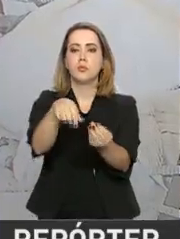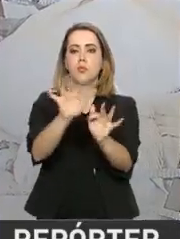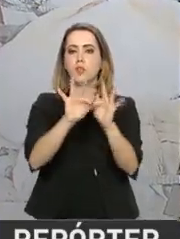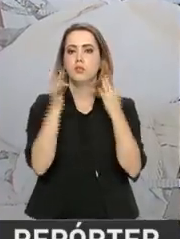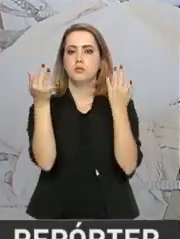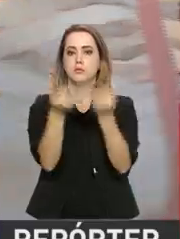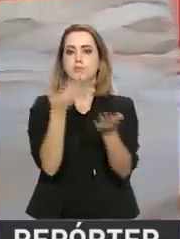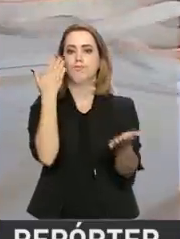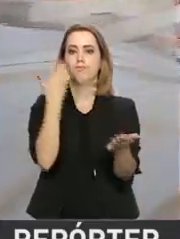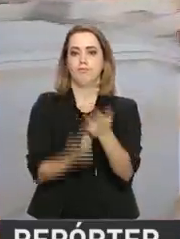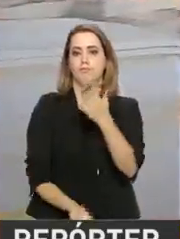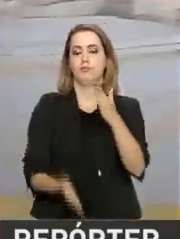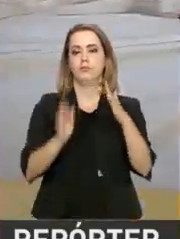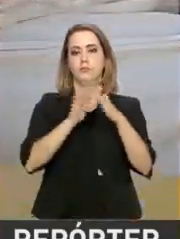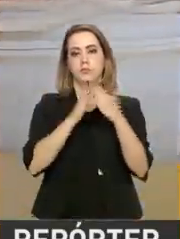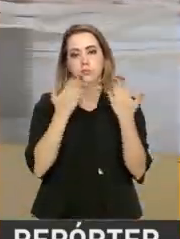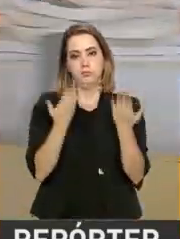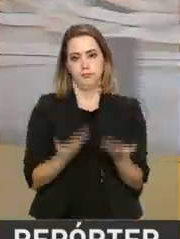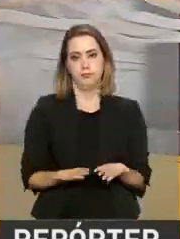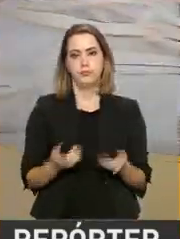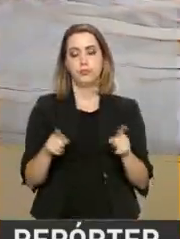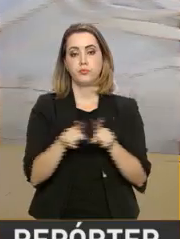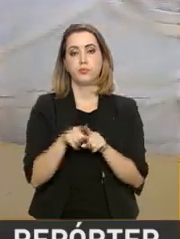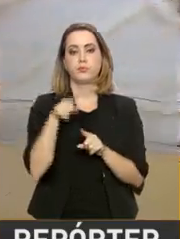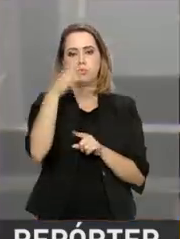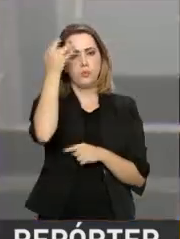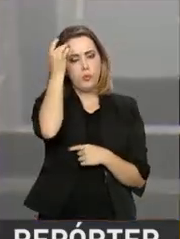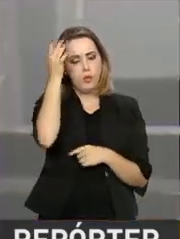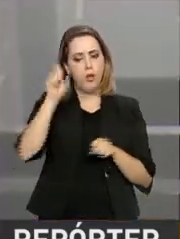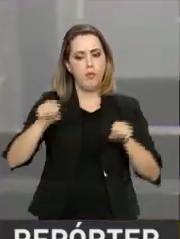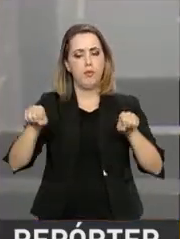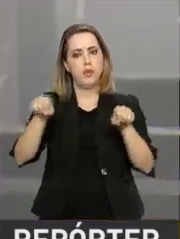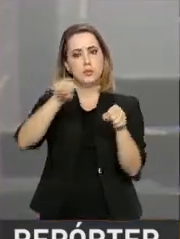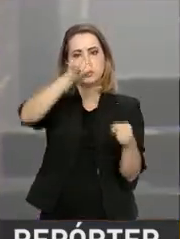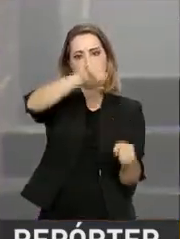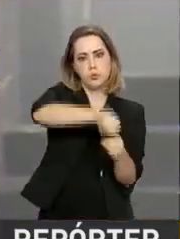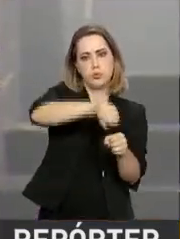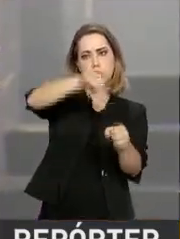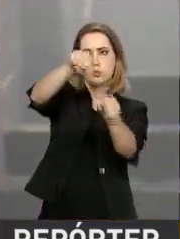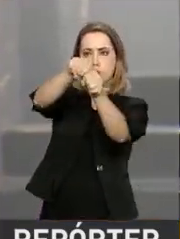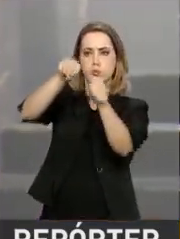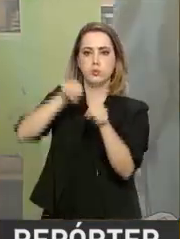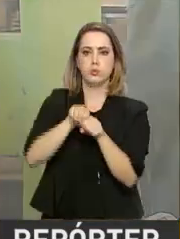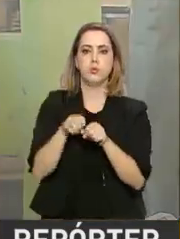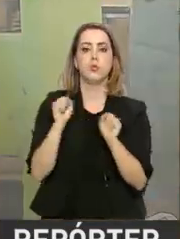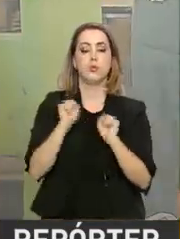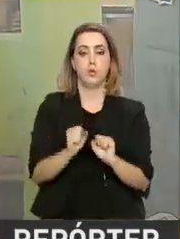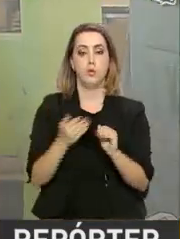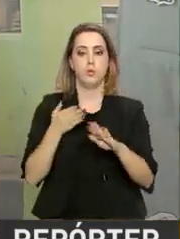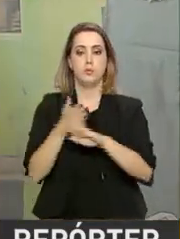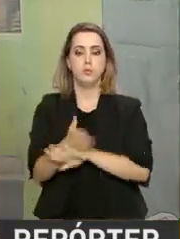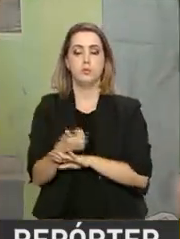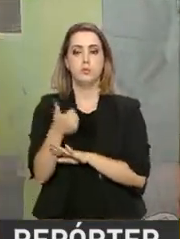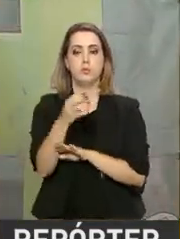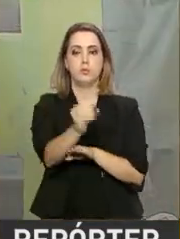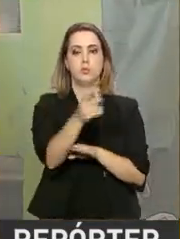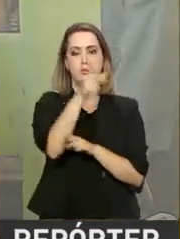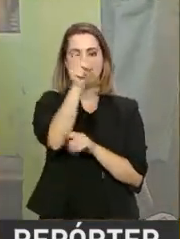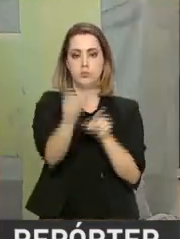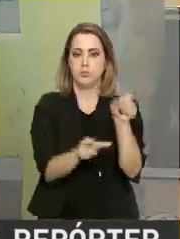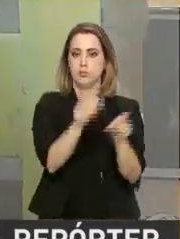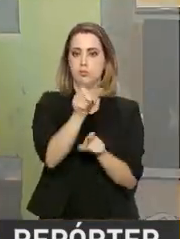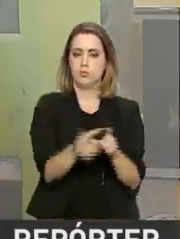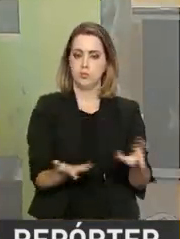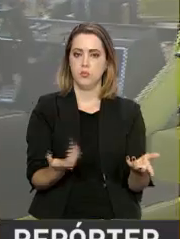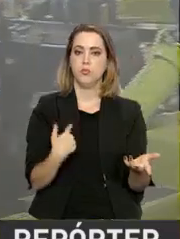desabrigadas elas são fáceis de montar e cada uma tem capacidade para até 10 pessoas a doação faz parte de uma